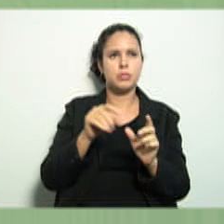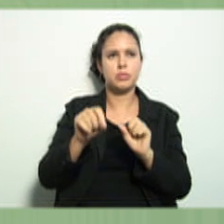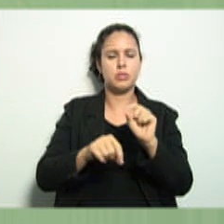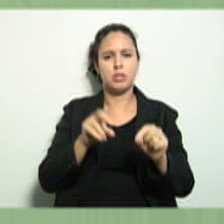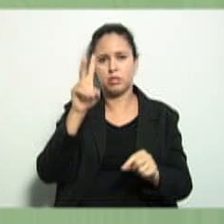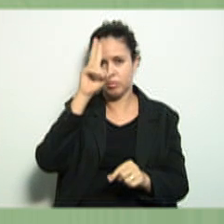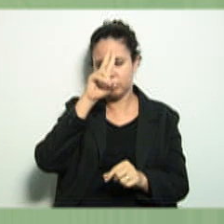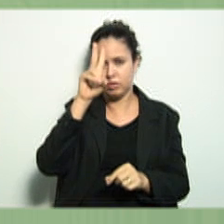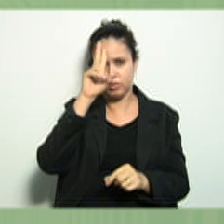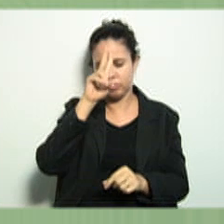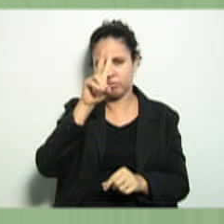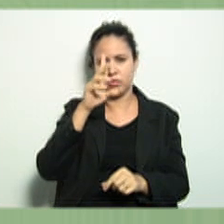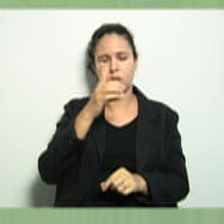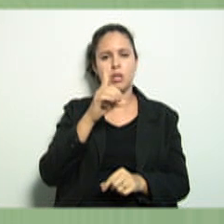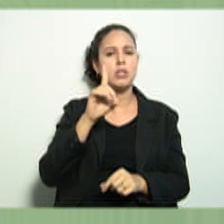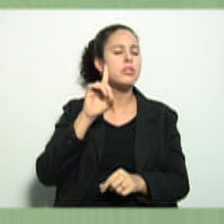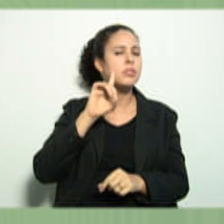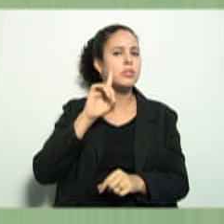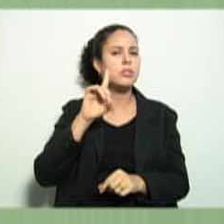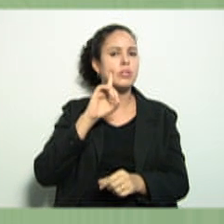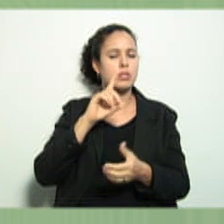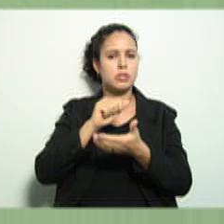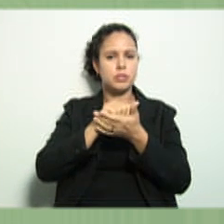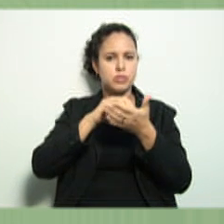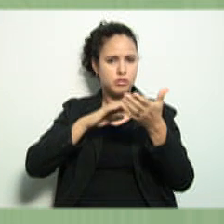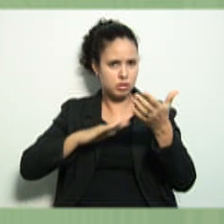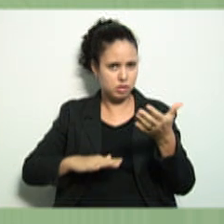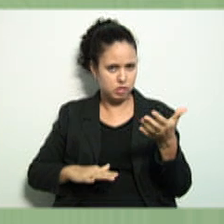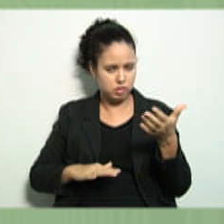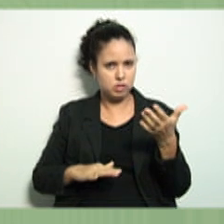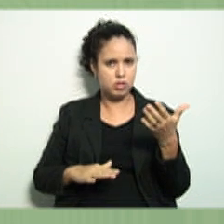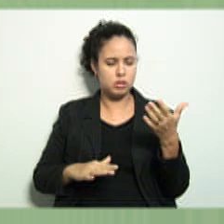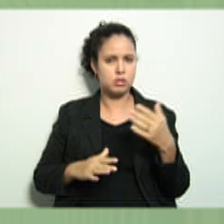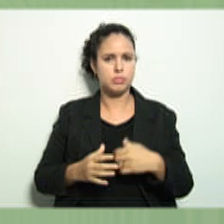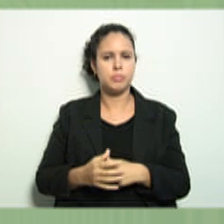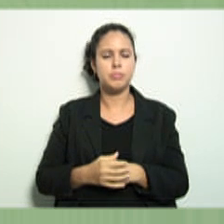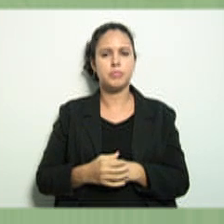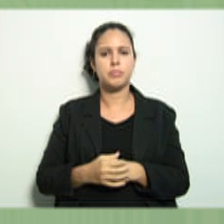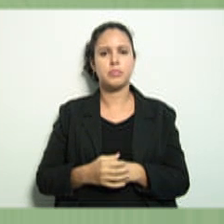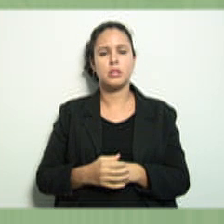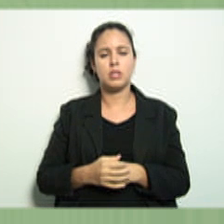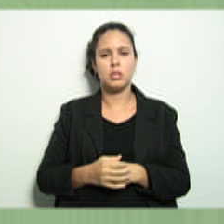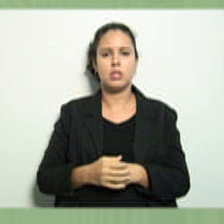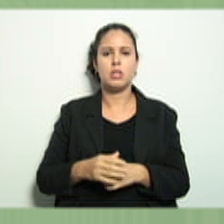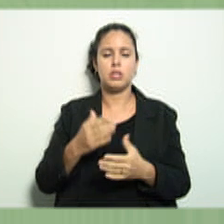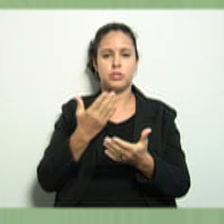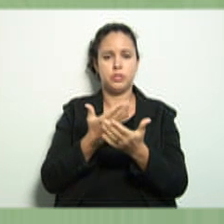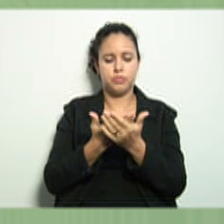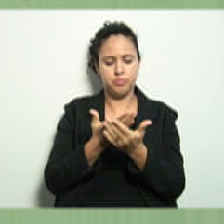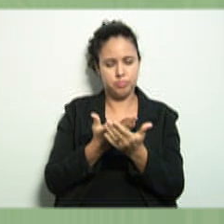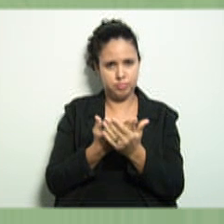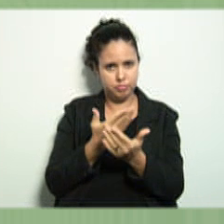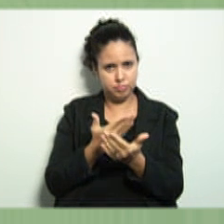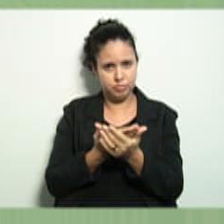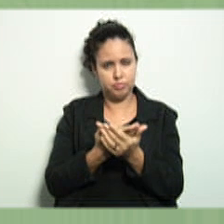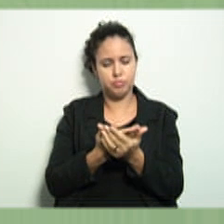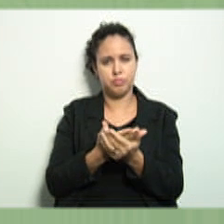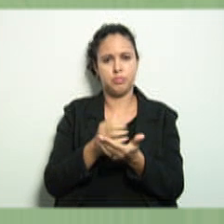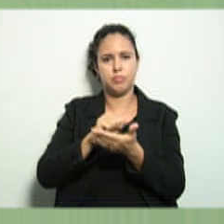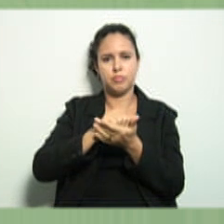as datas das atividades de percurso, beleza? A tarefa sobre os 10 princípios de